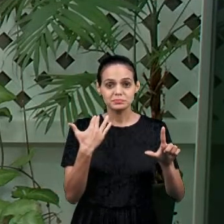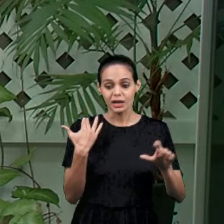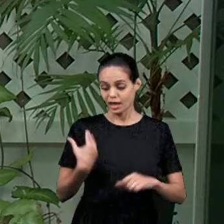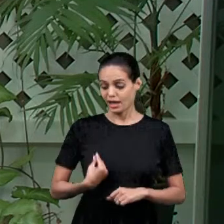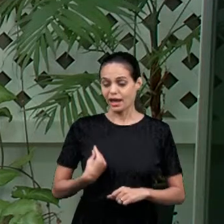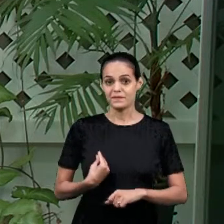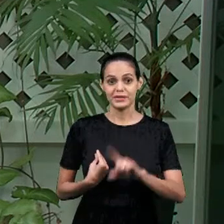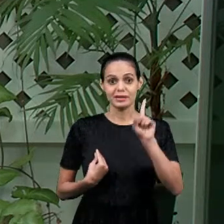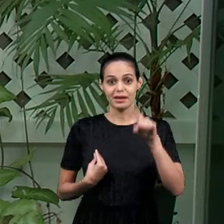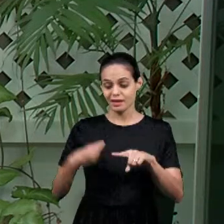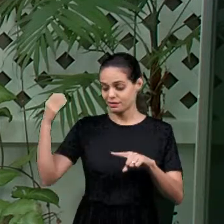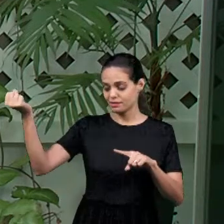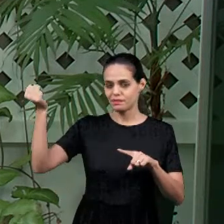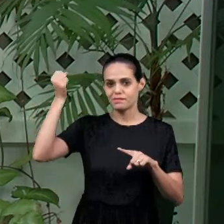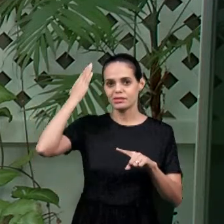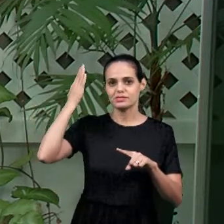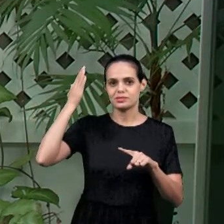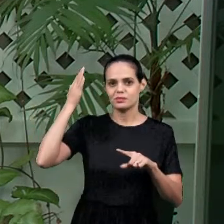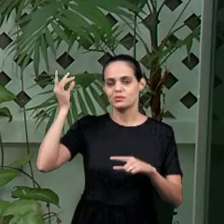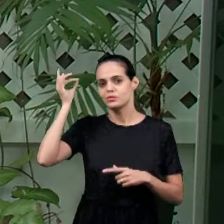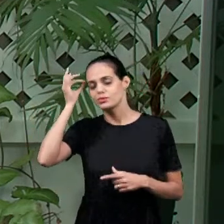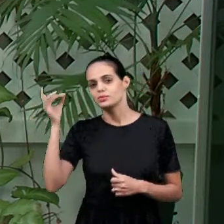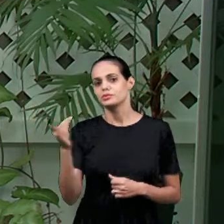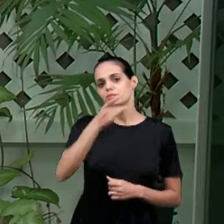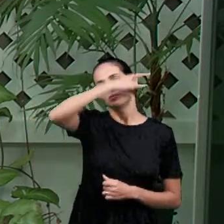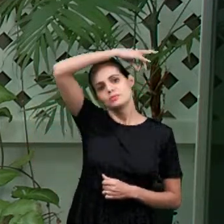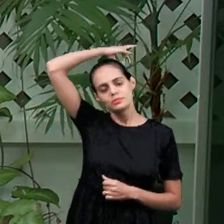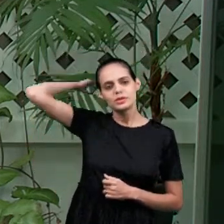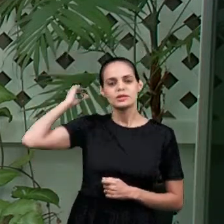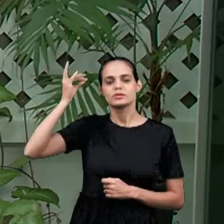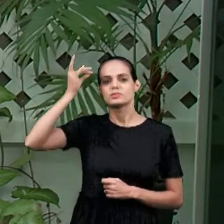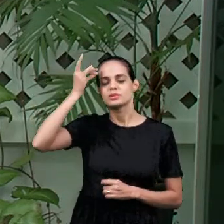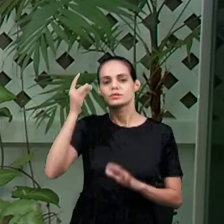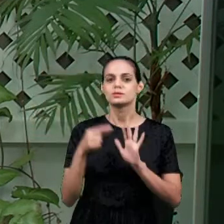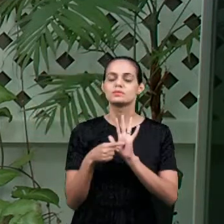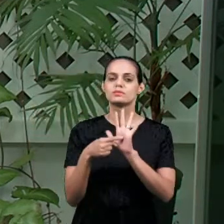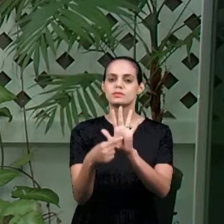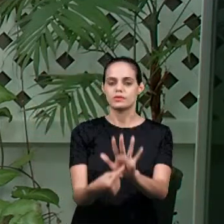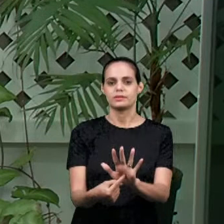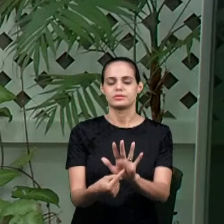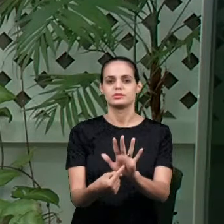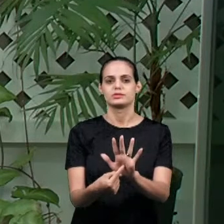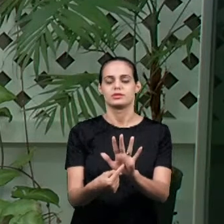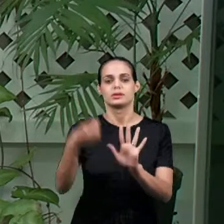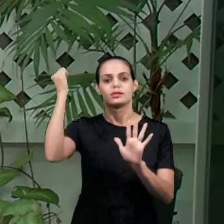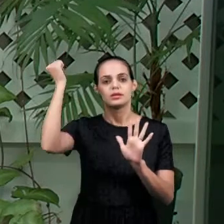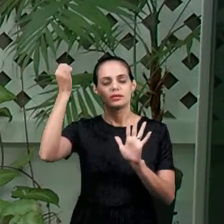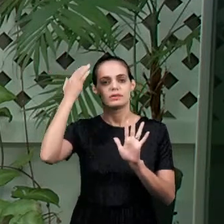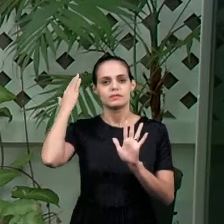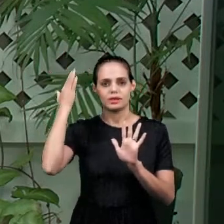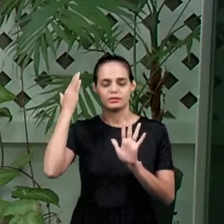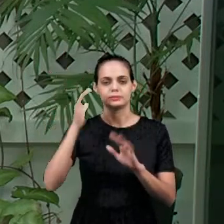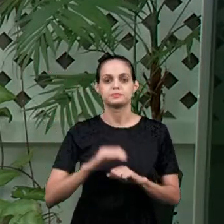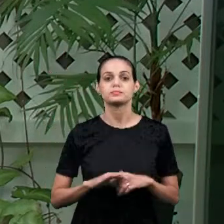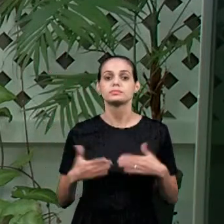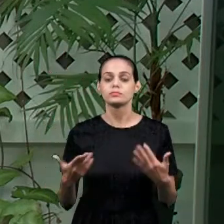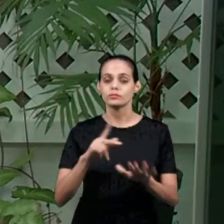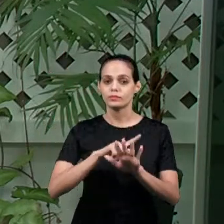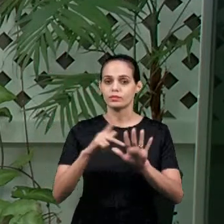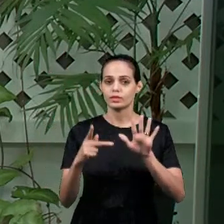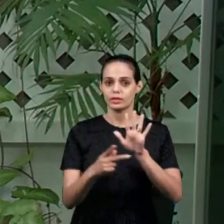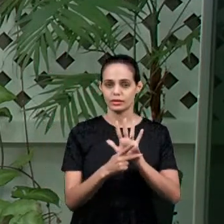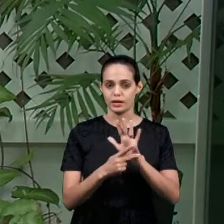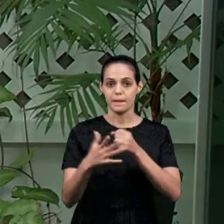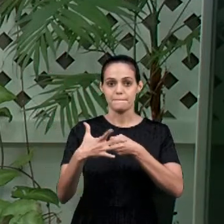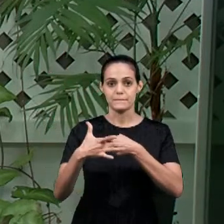Espírito Santo revela daquilo que está escrito. Por exemplo, então, a parábola do tesouro escondido. Porque o rei do céu